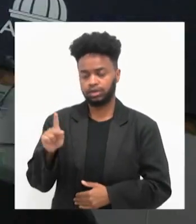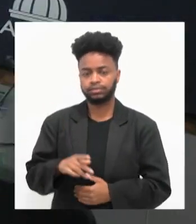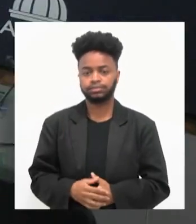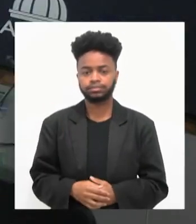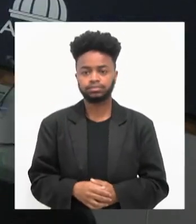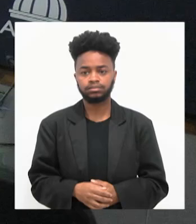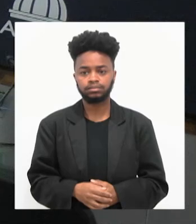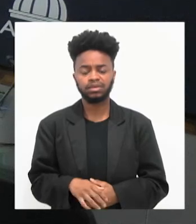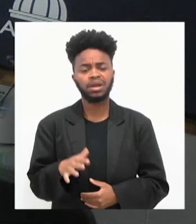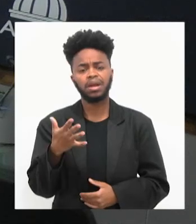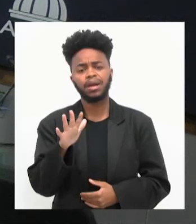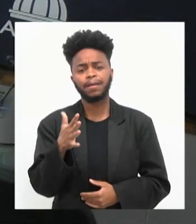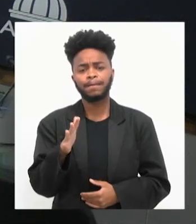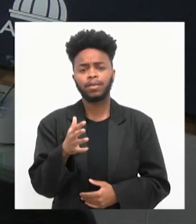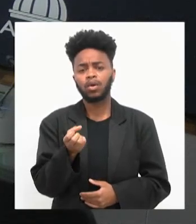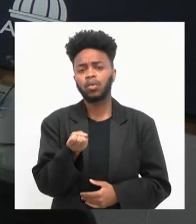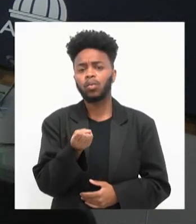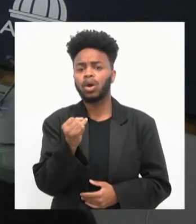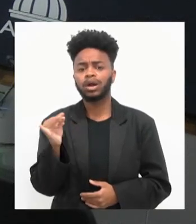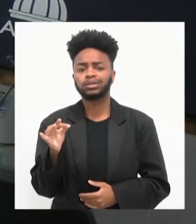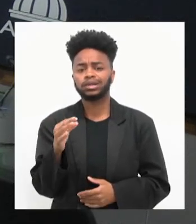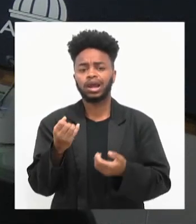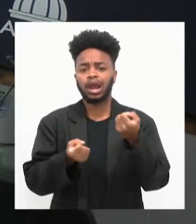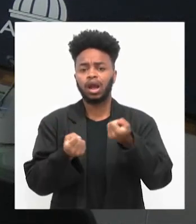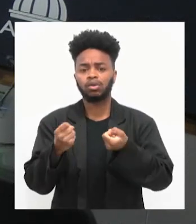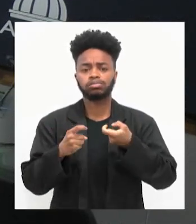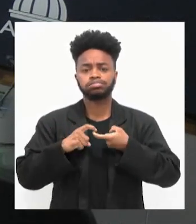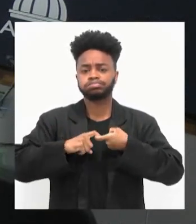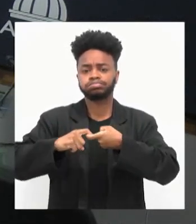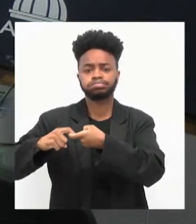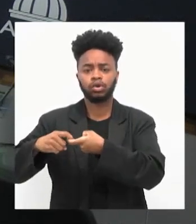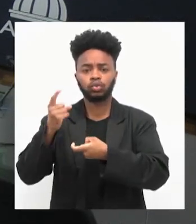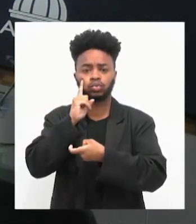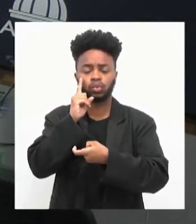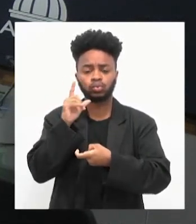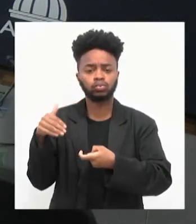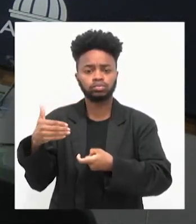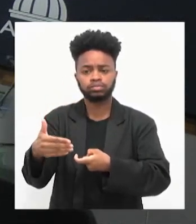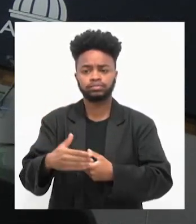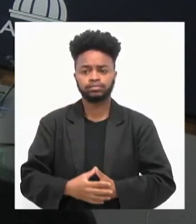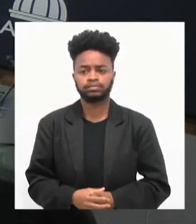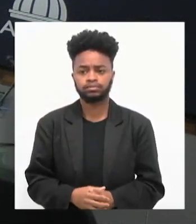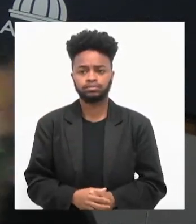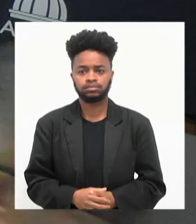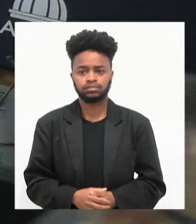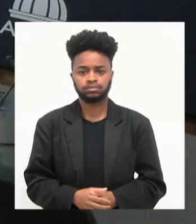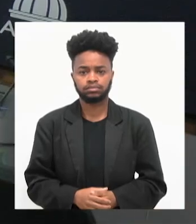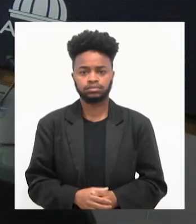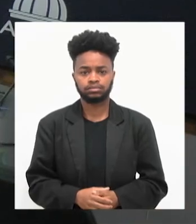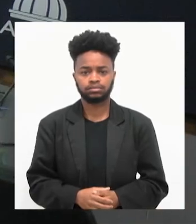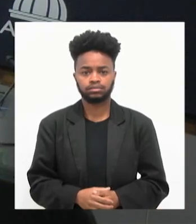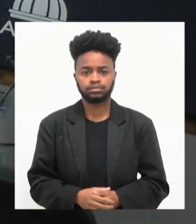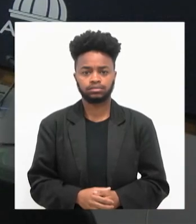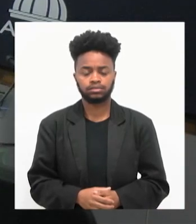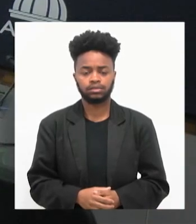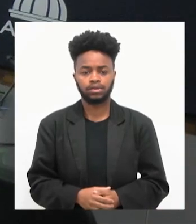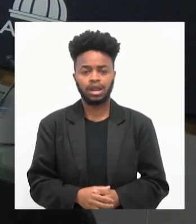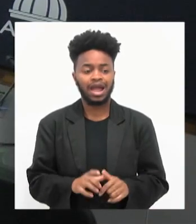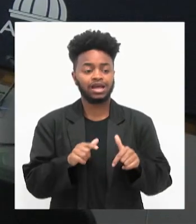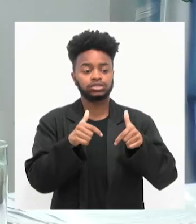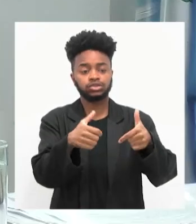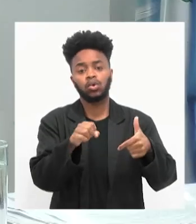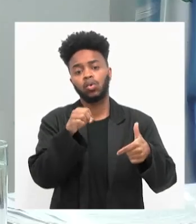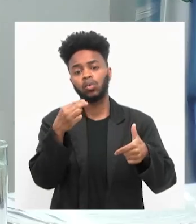Em média, quantos veículos o senhor reboca por dia? Sou diz Entre nas carro de operações ou na passeio- DRFA?